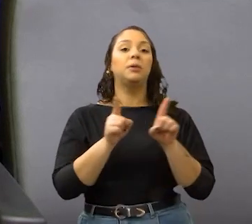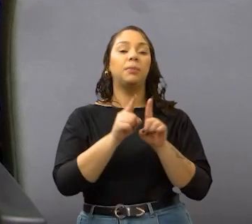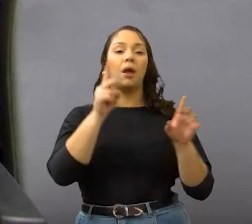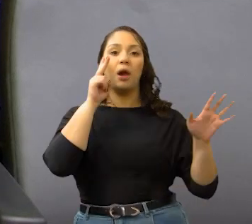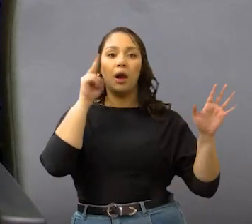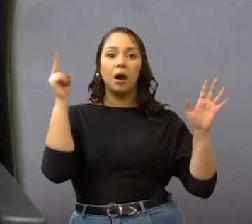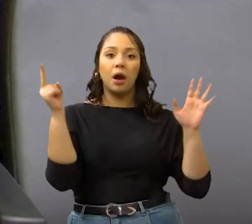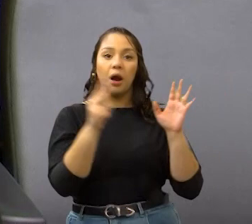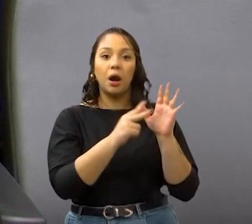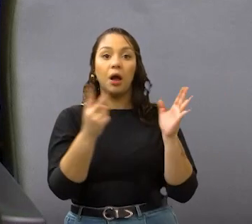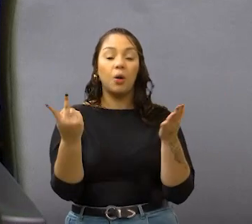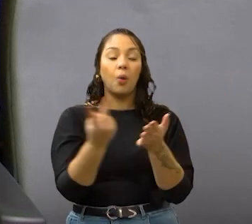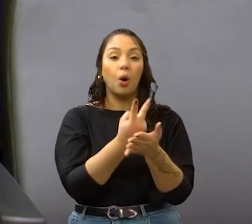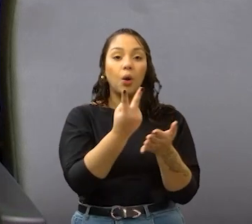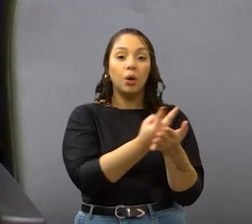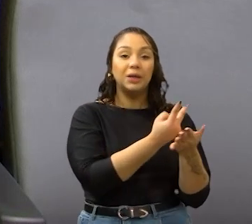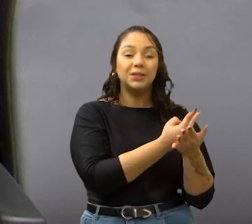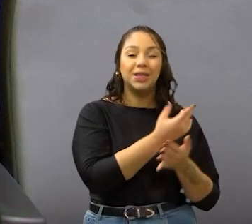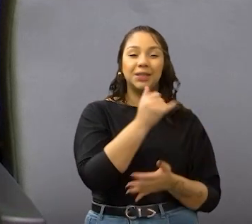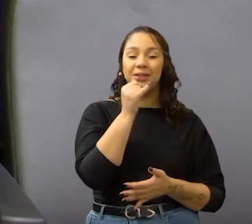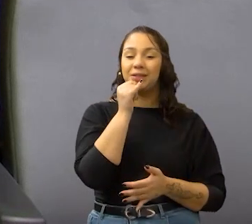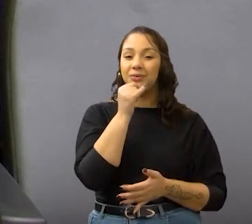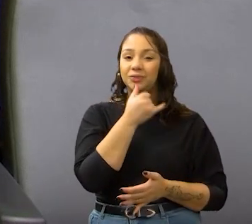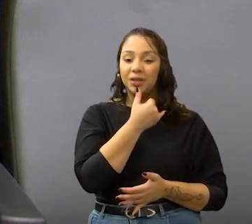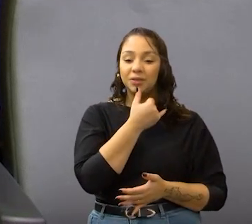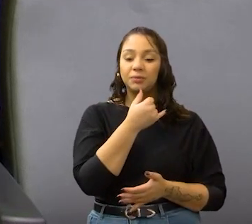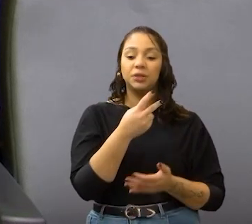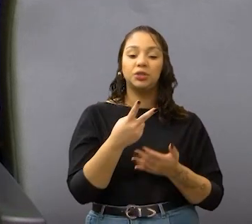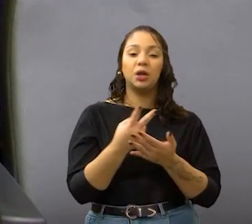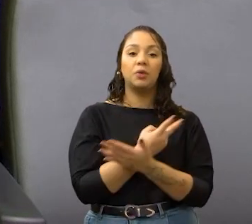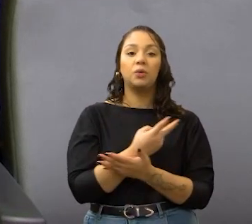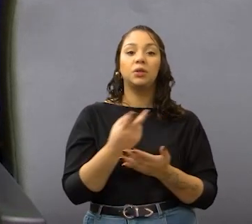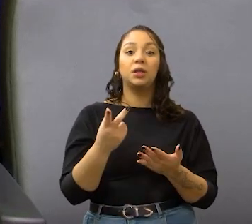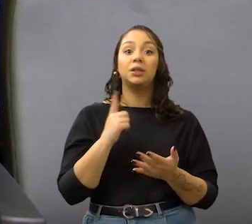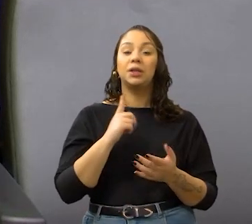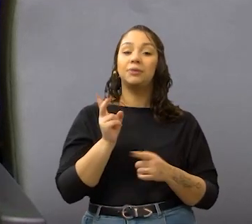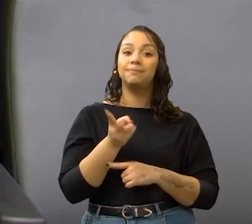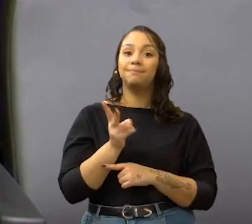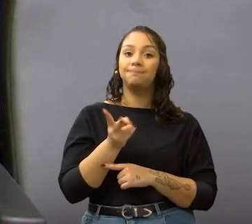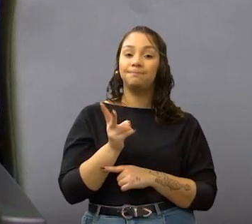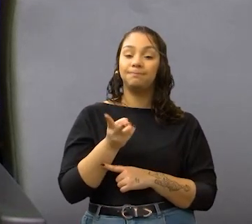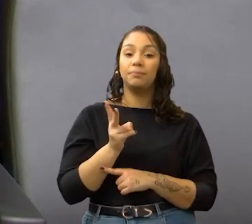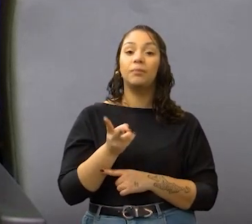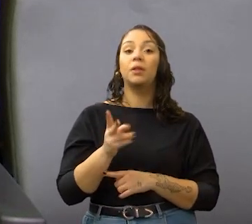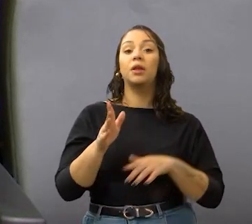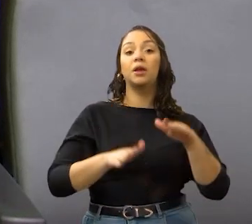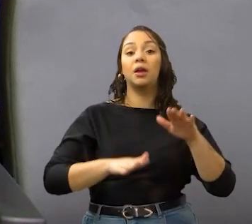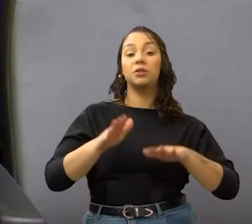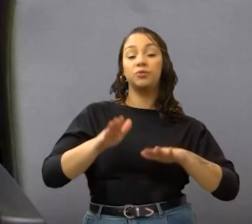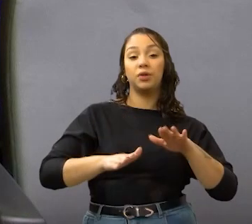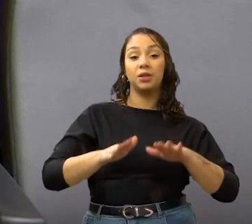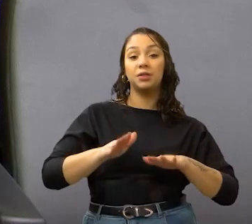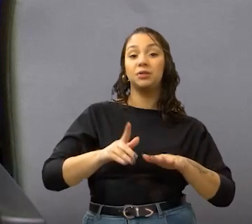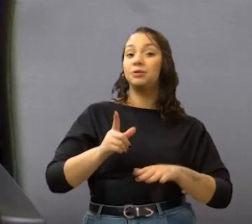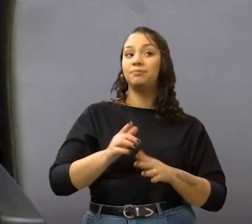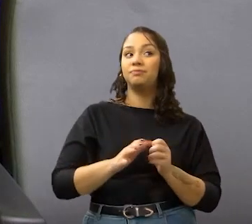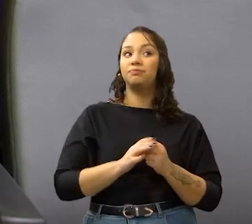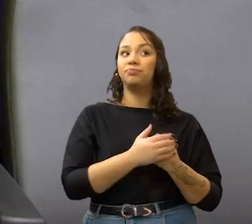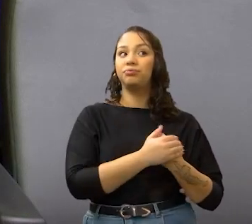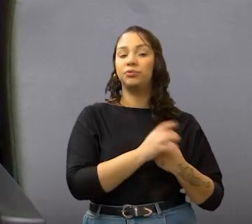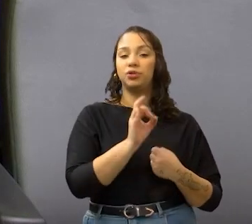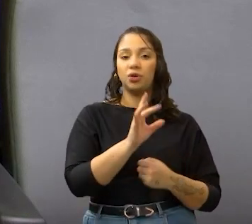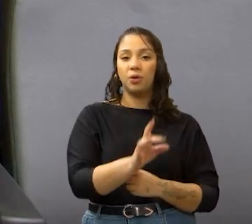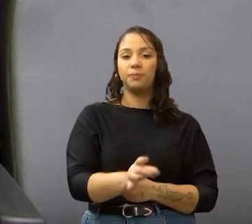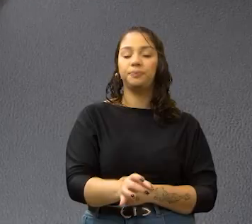dado visibilidade a esses casos que infelizmente acontecem com frequência e que muitas vezes